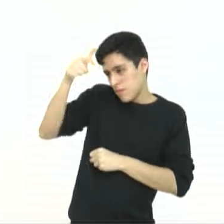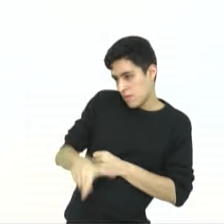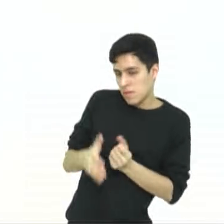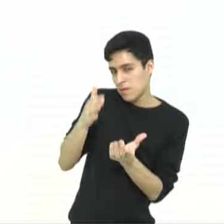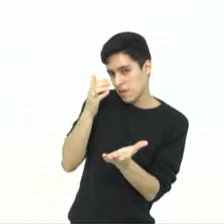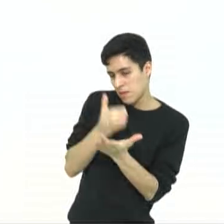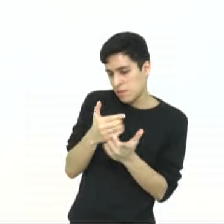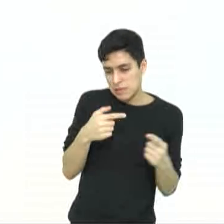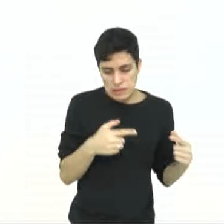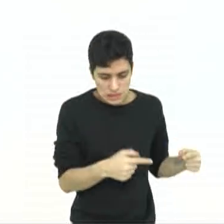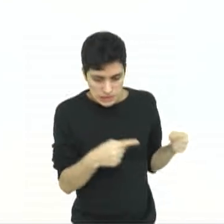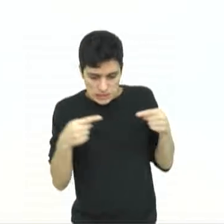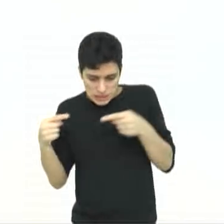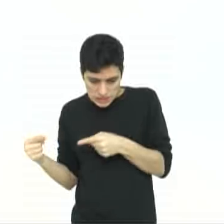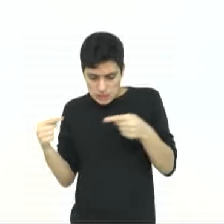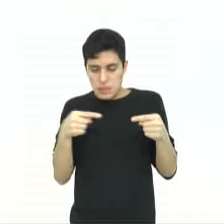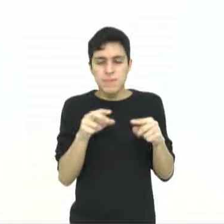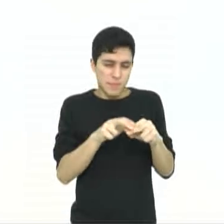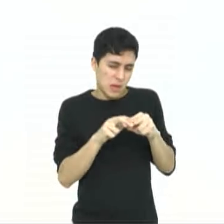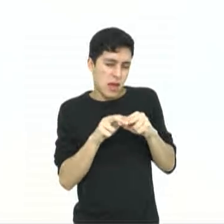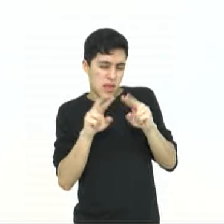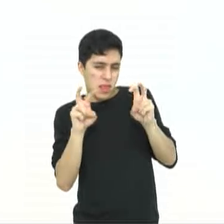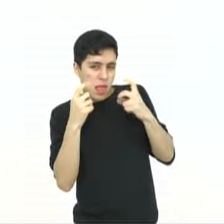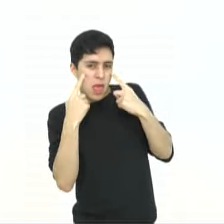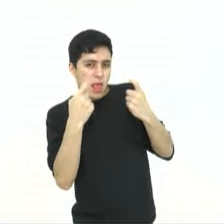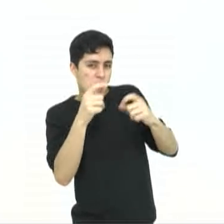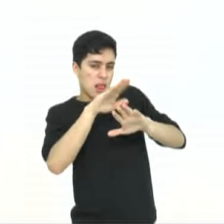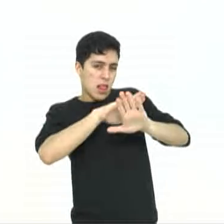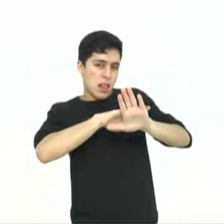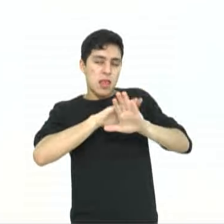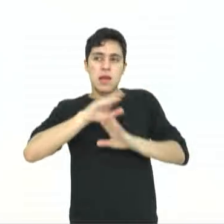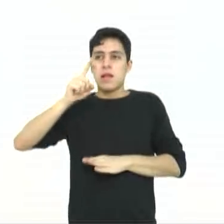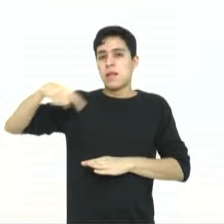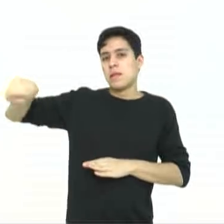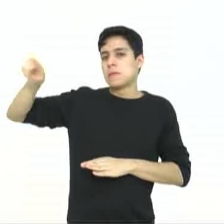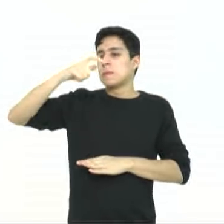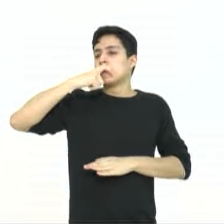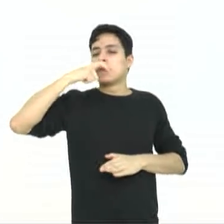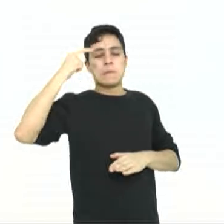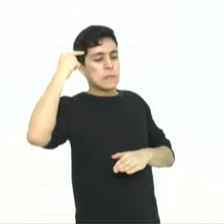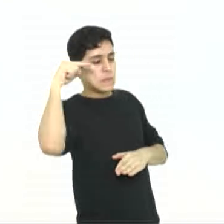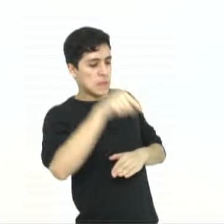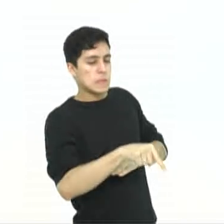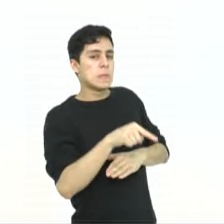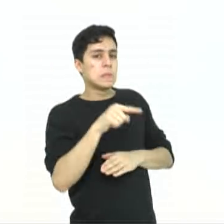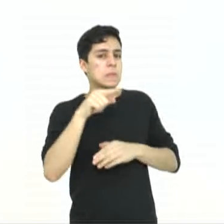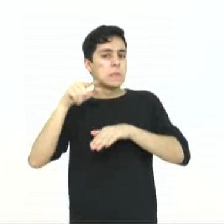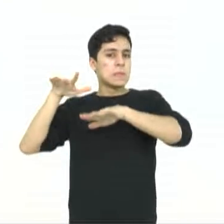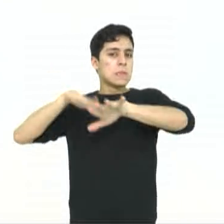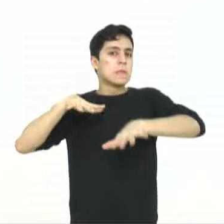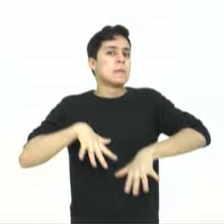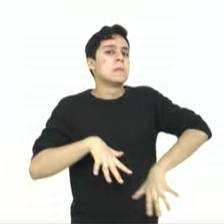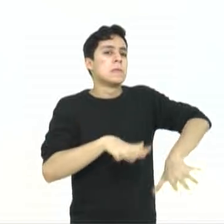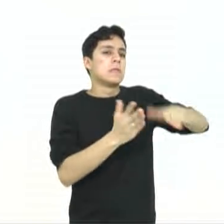uma situação de conflito, de interesses, pressão militar britânica, e acabou criando,